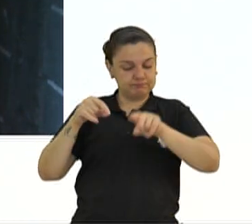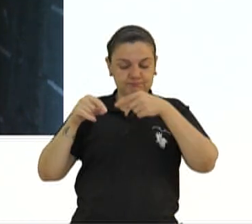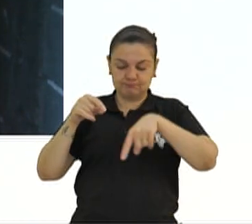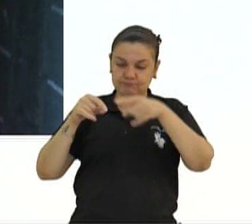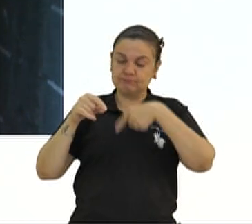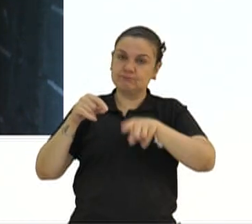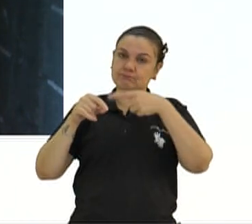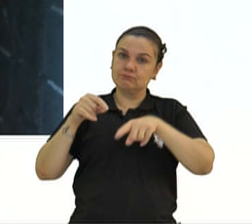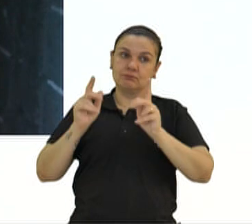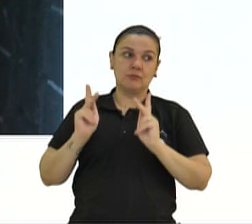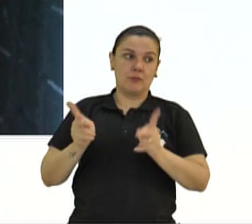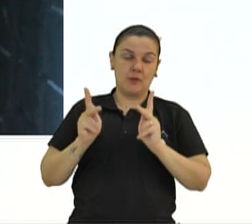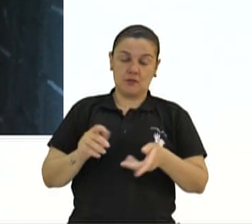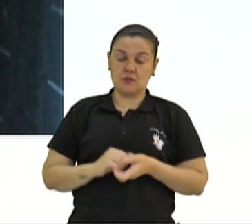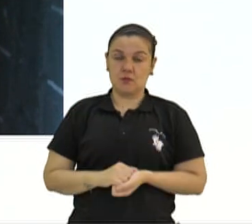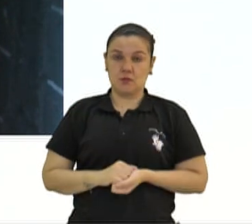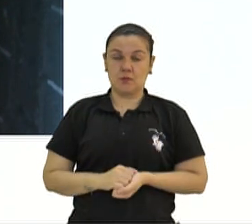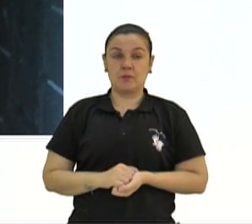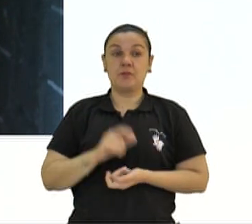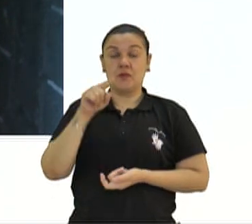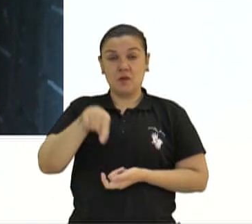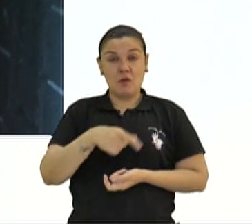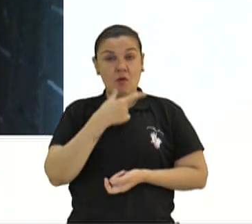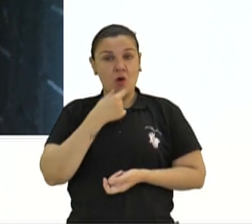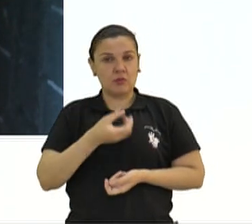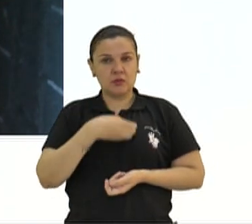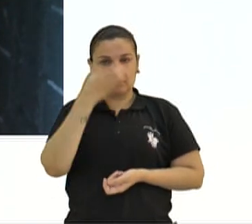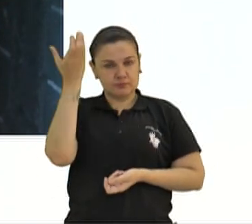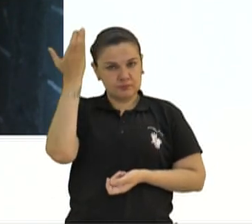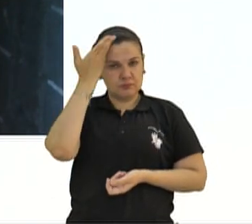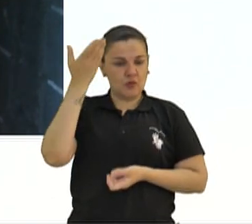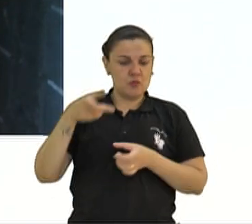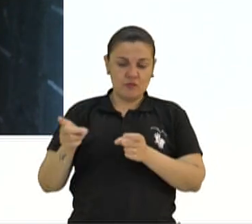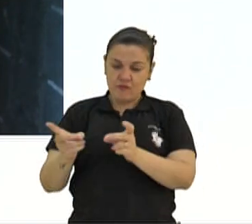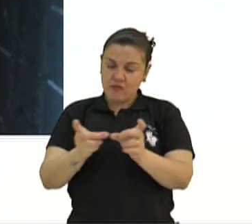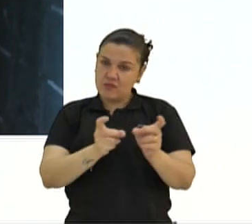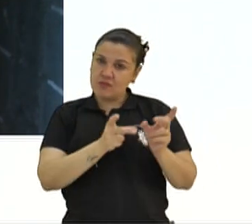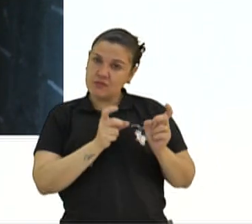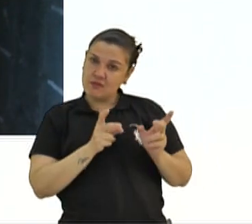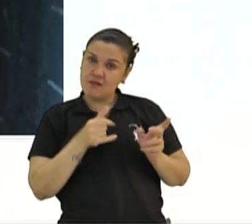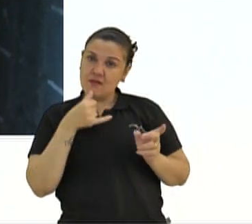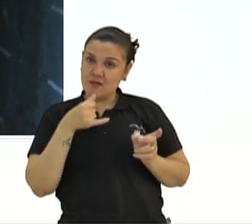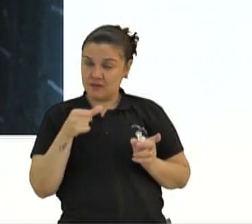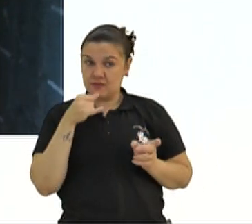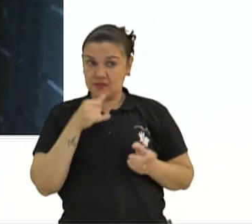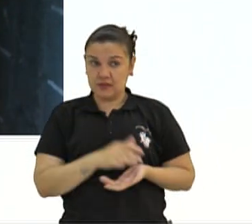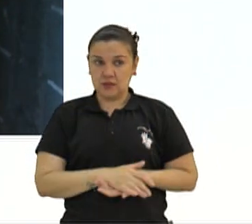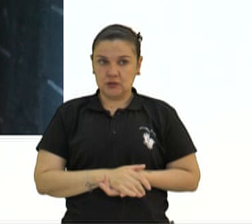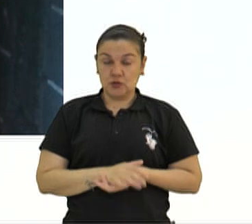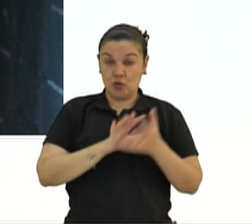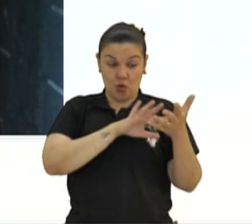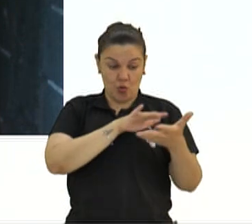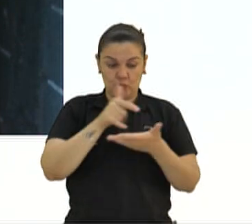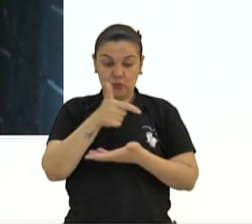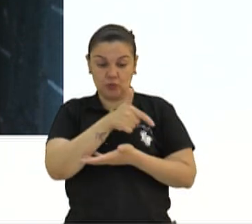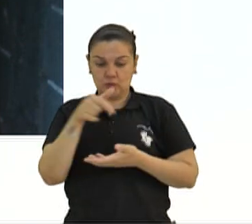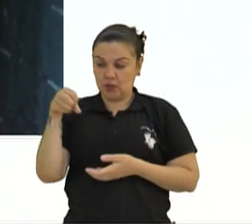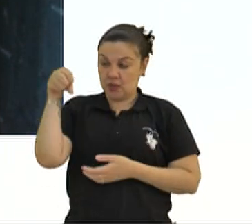sentido. O Thomas Edison começou a vender esses geradores. Então você imagina, num mundo em que não há